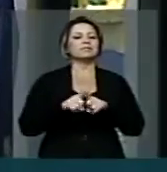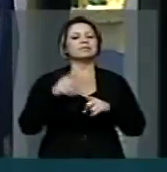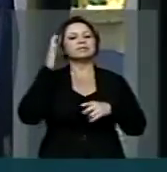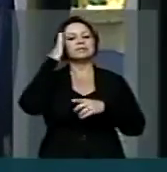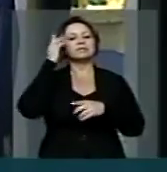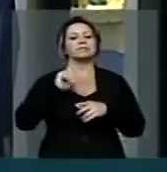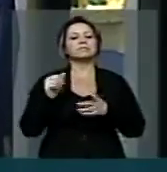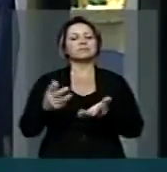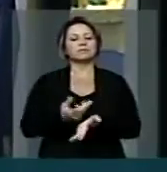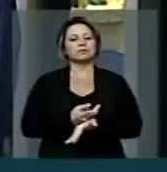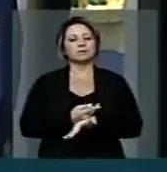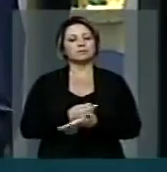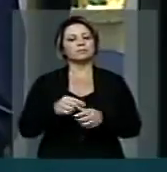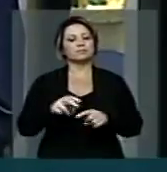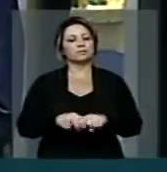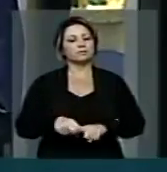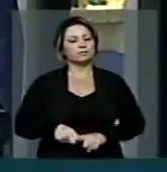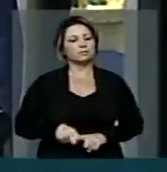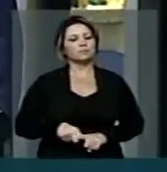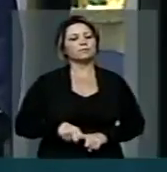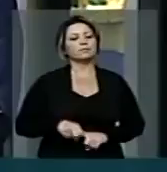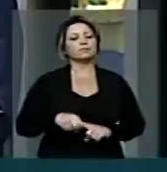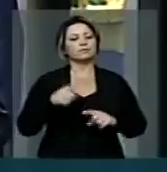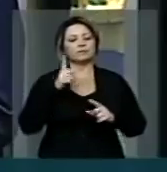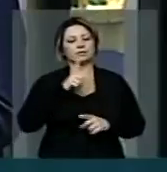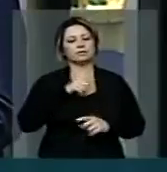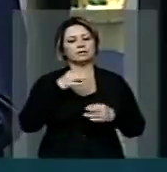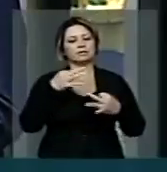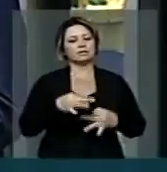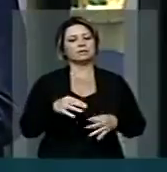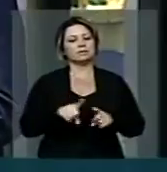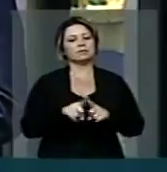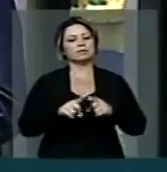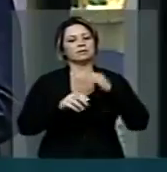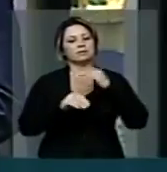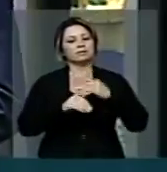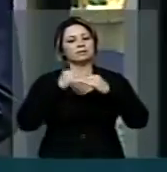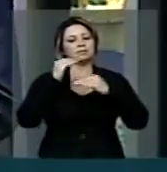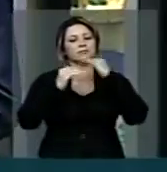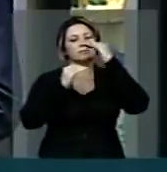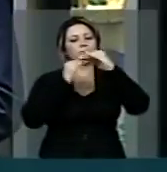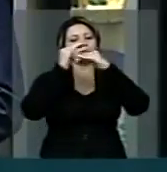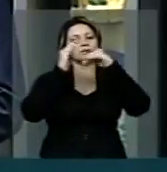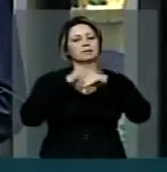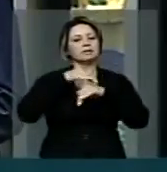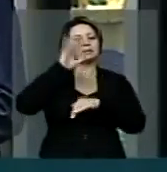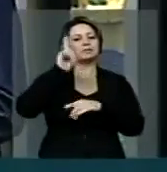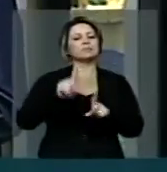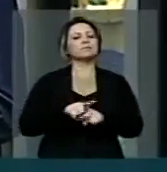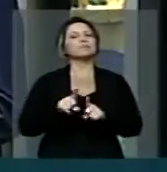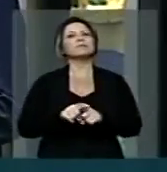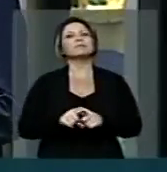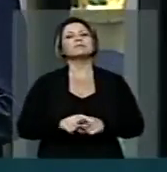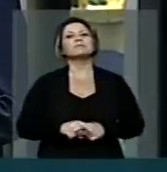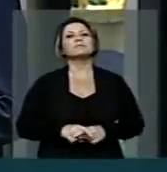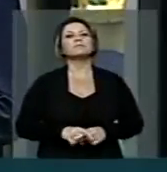saber. E por isso, nós temos que promover cada vez mais